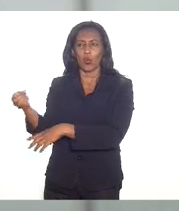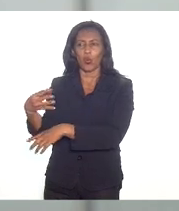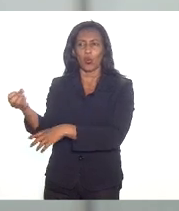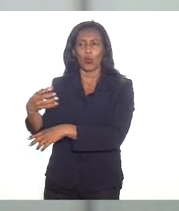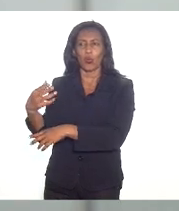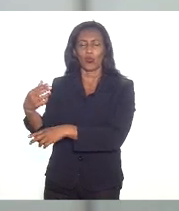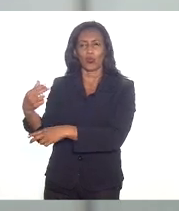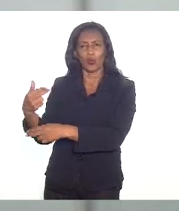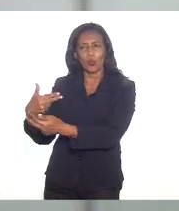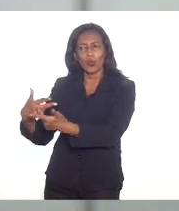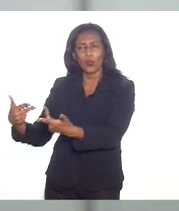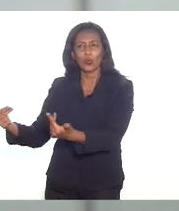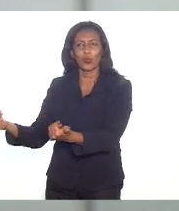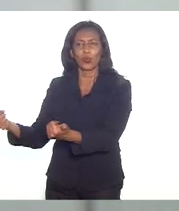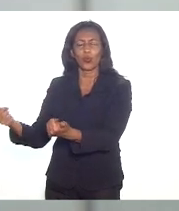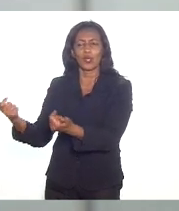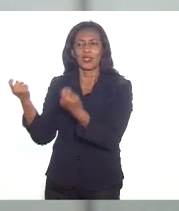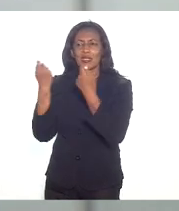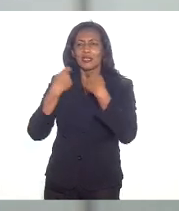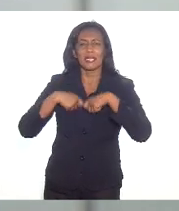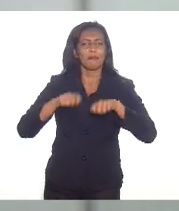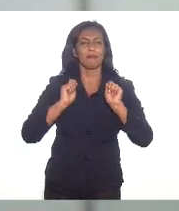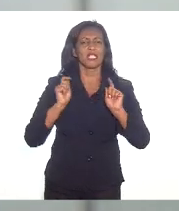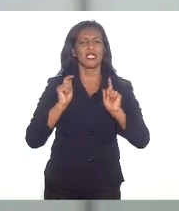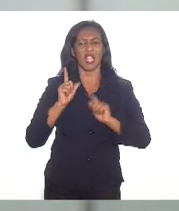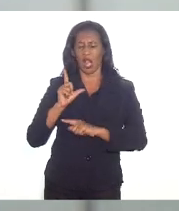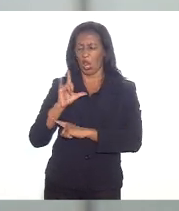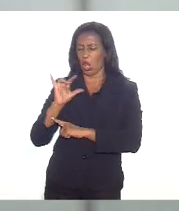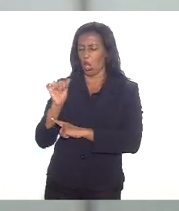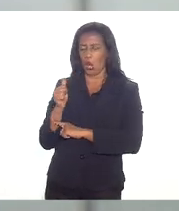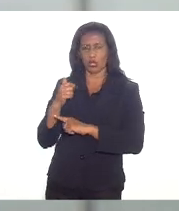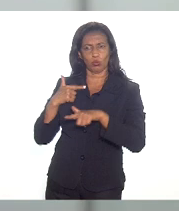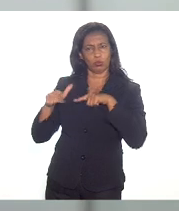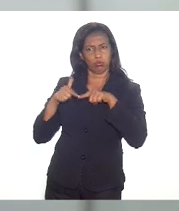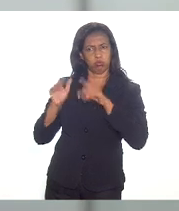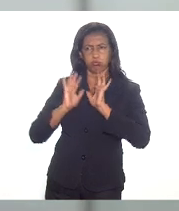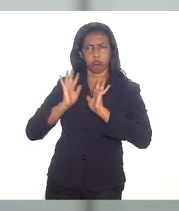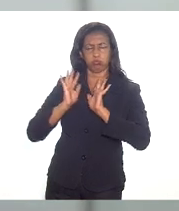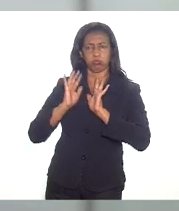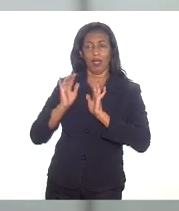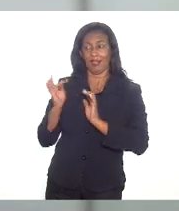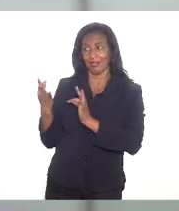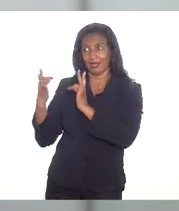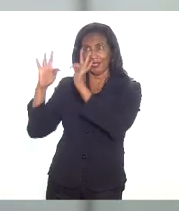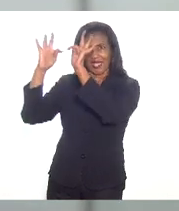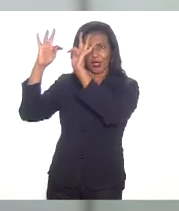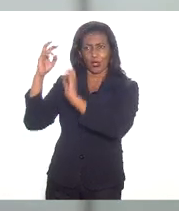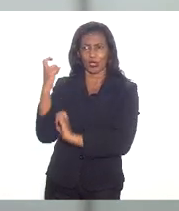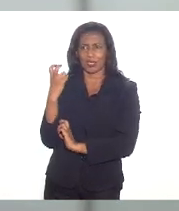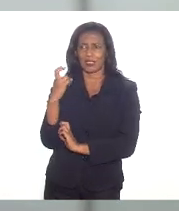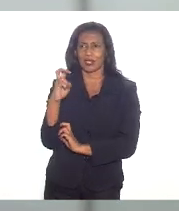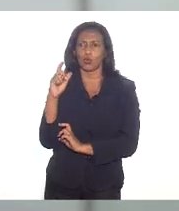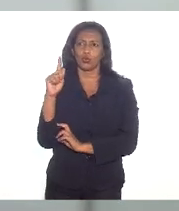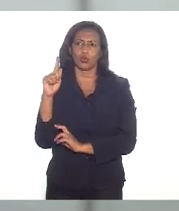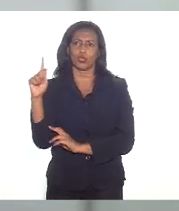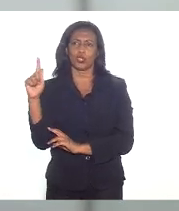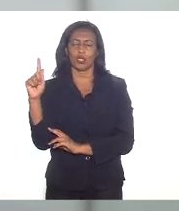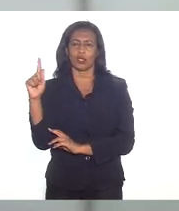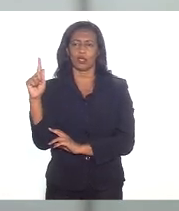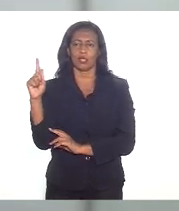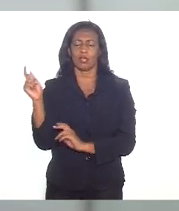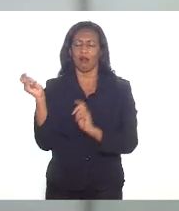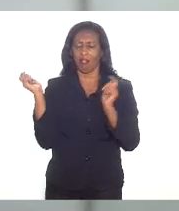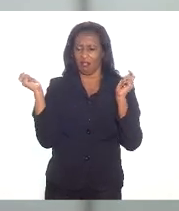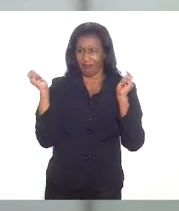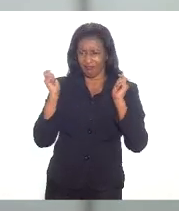sem necessariamente precisar de loja física. A tecnologia 5G